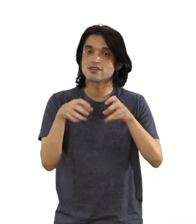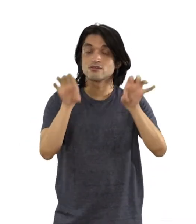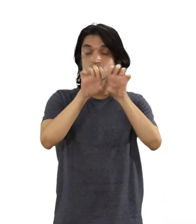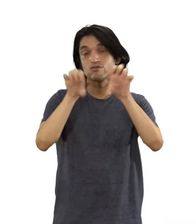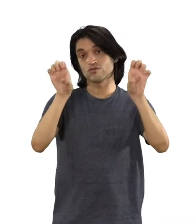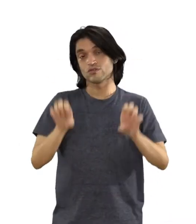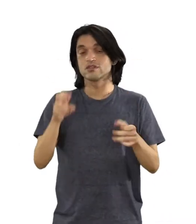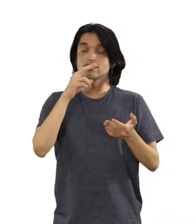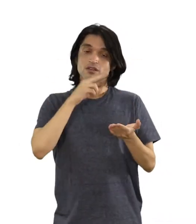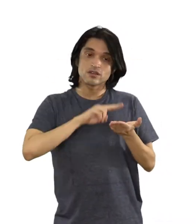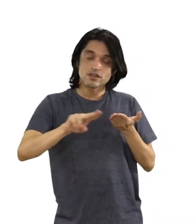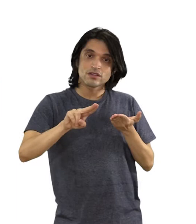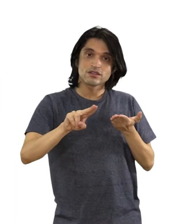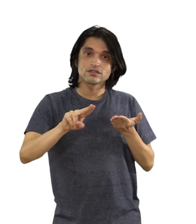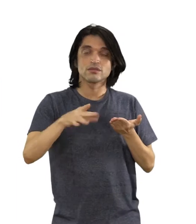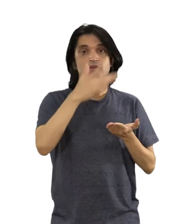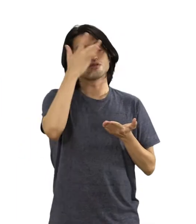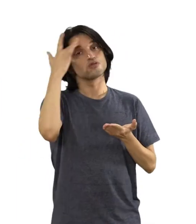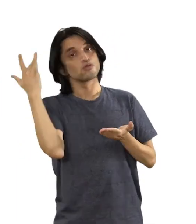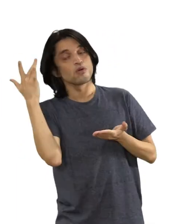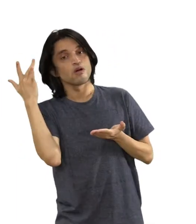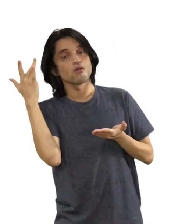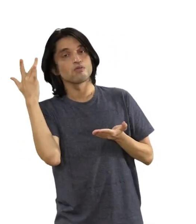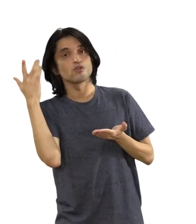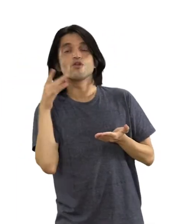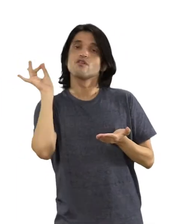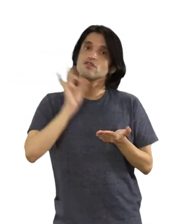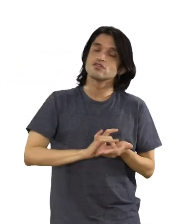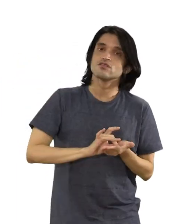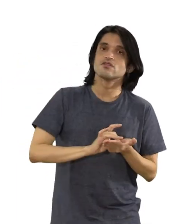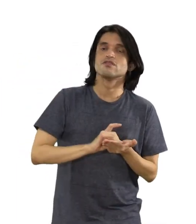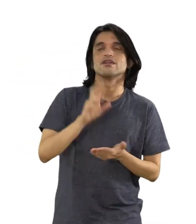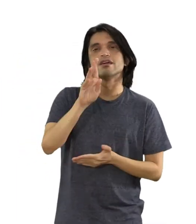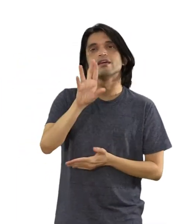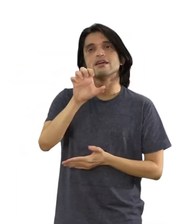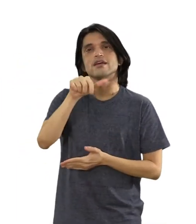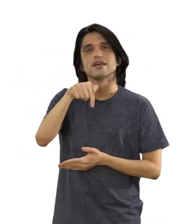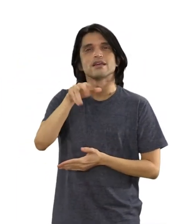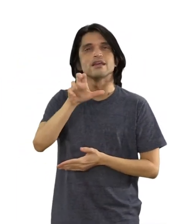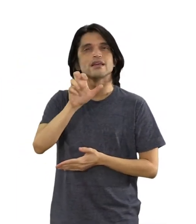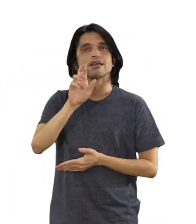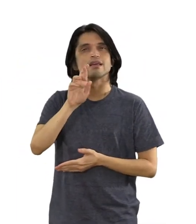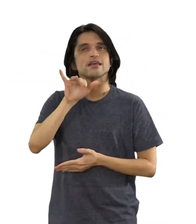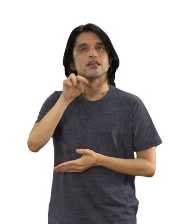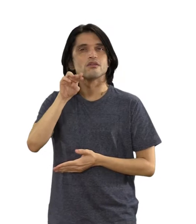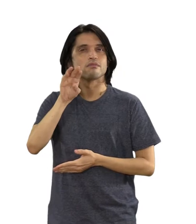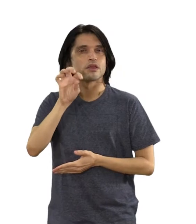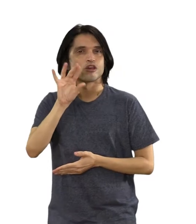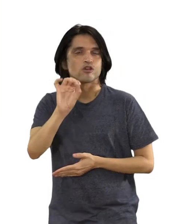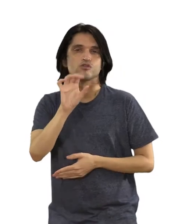estrutura das cartas pessoal e oficial, requerimento, ofício e solicitação,